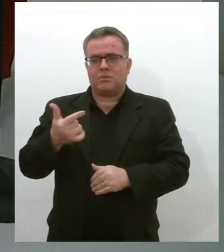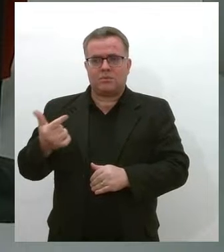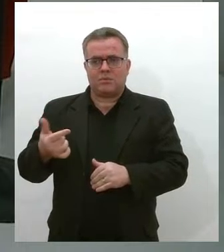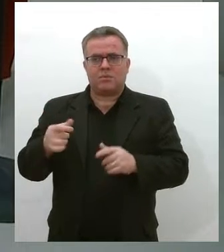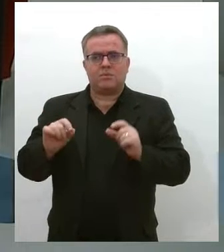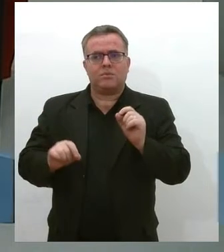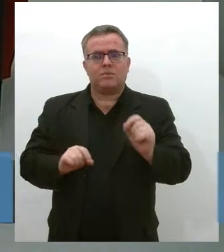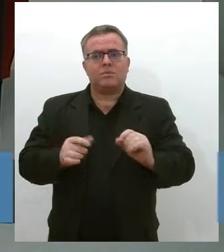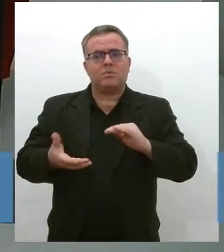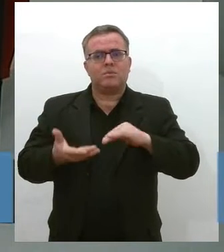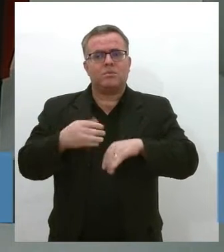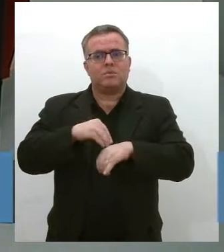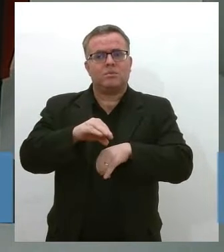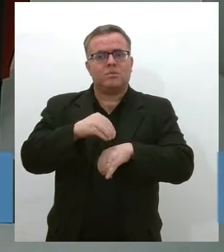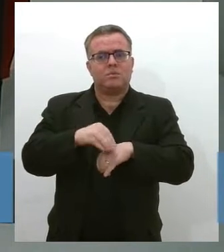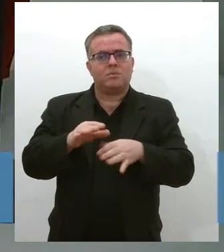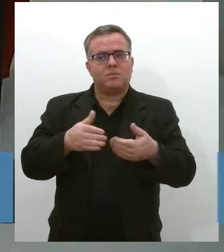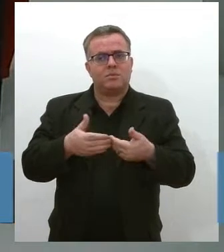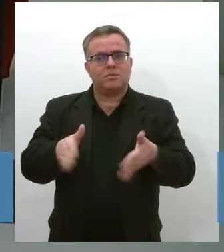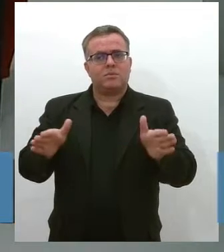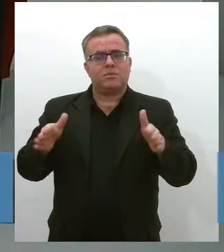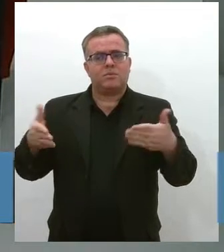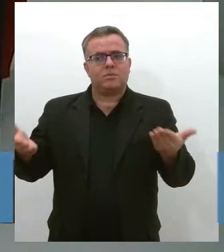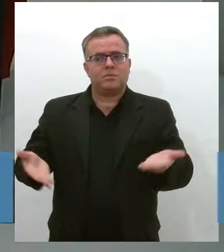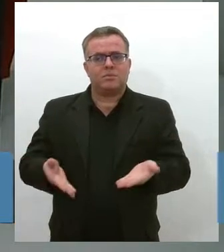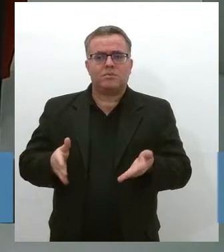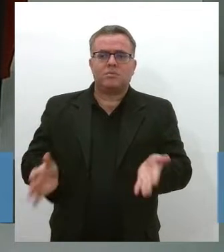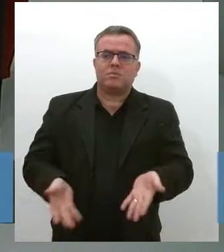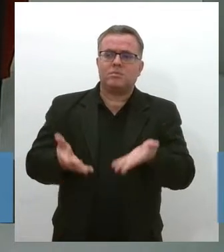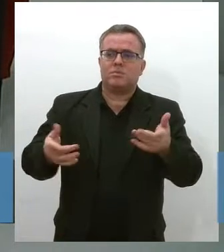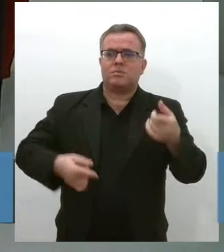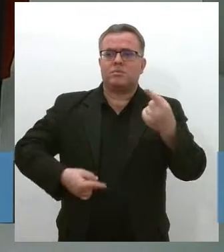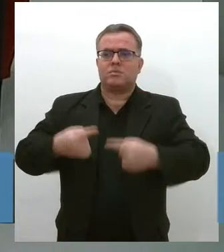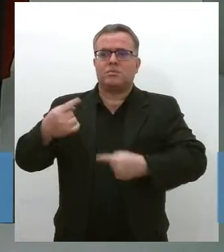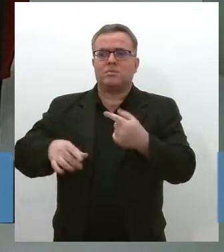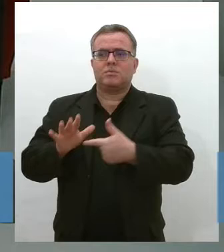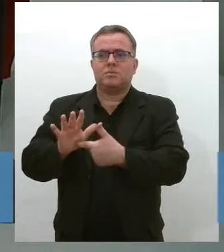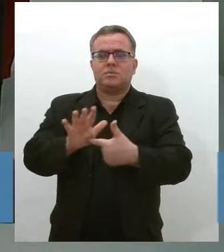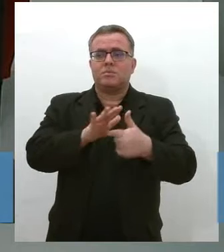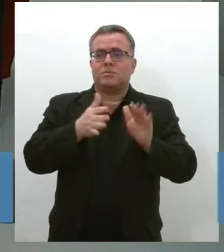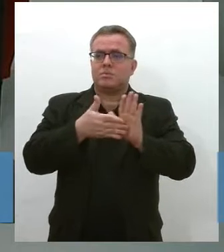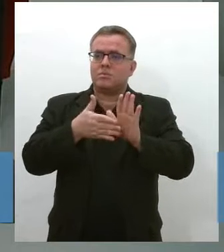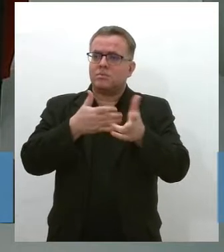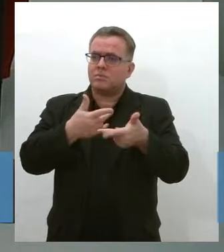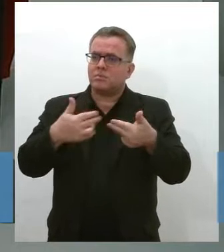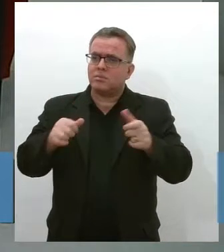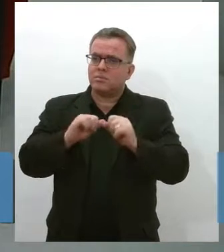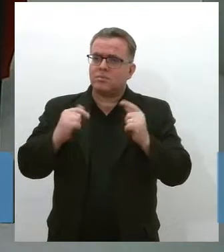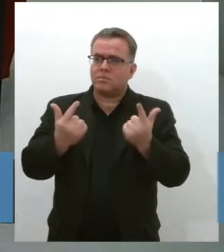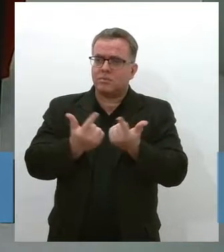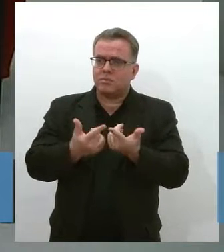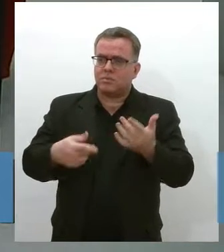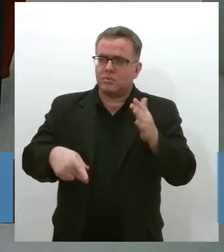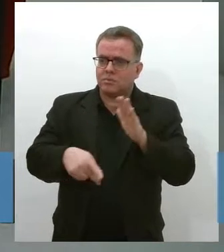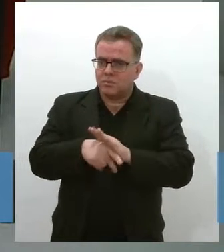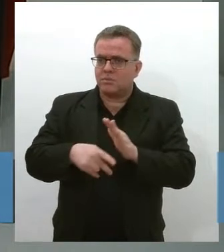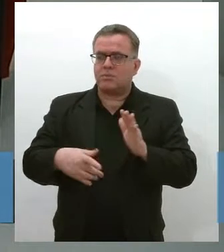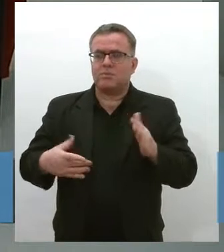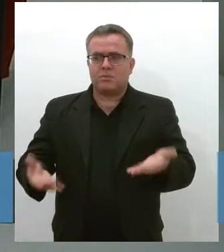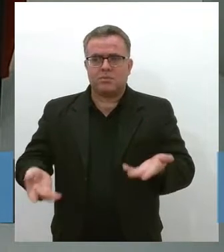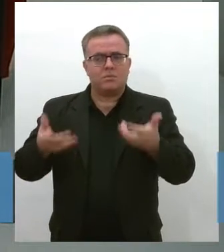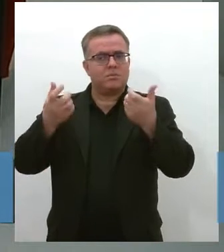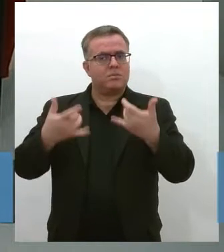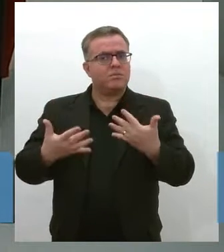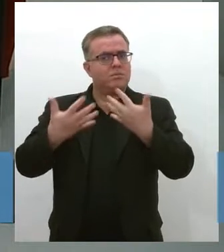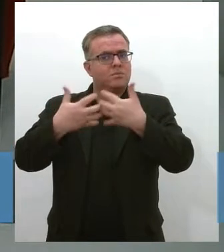Pauta está no ar, estimulando debates e trazendo dados, propostas legislativas e reflexões de temas pautados